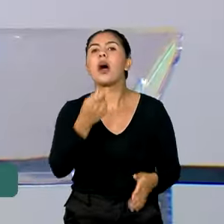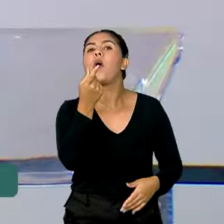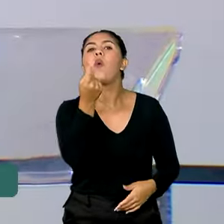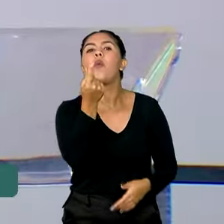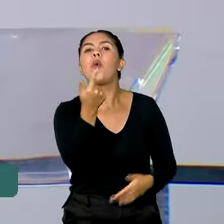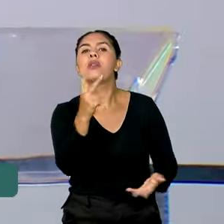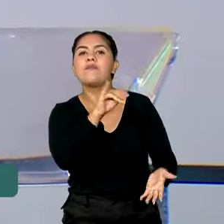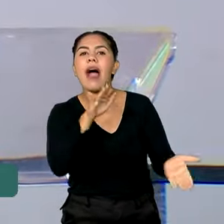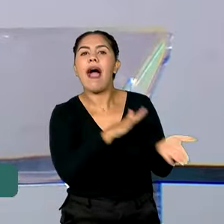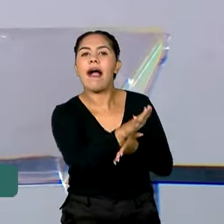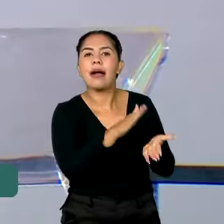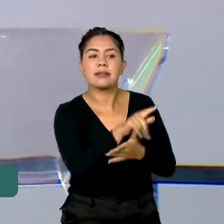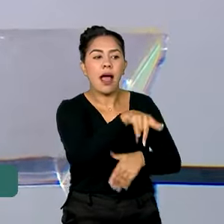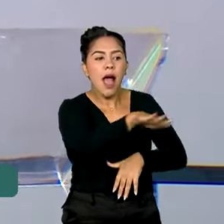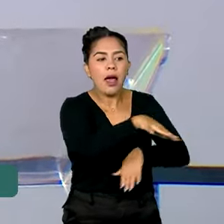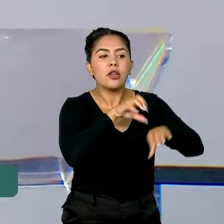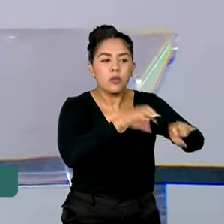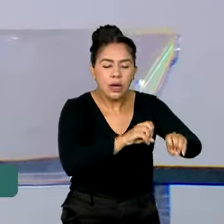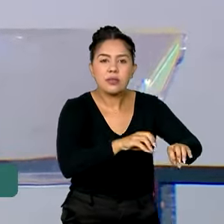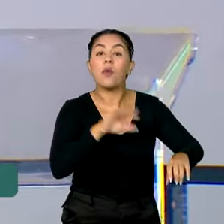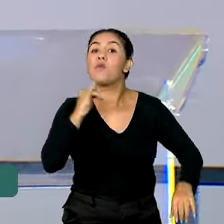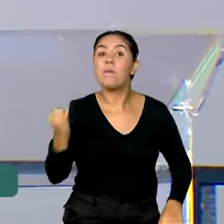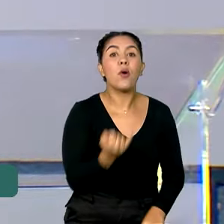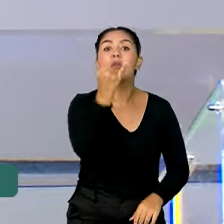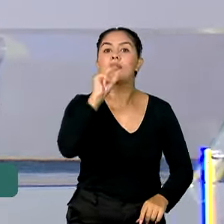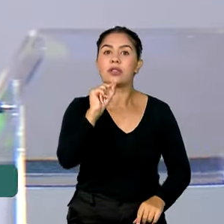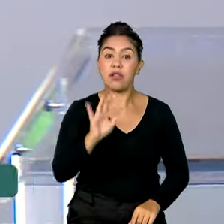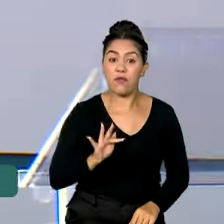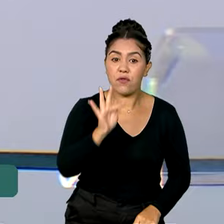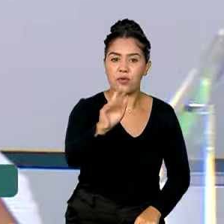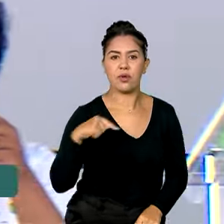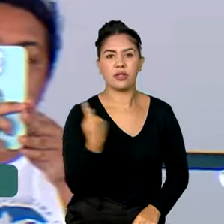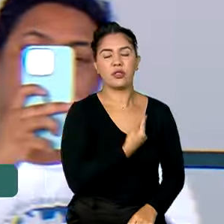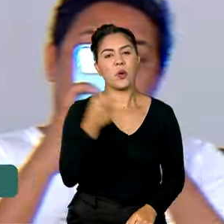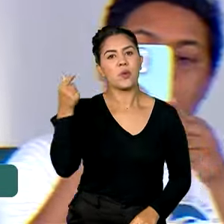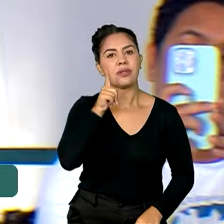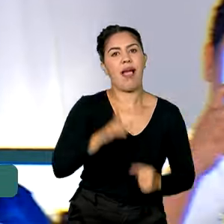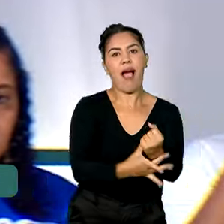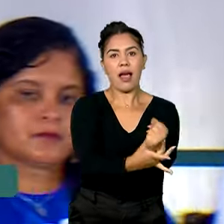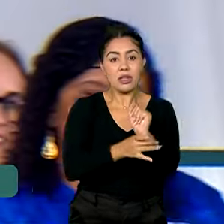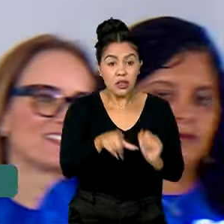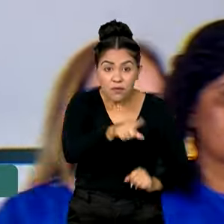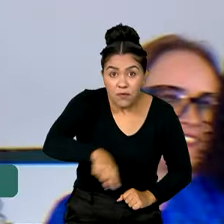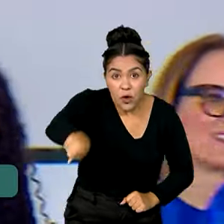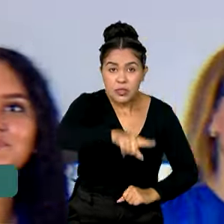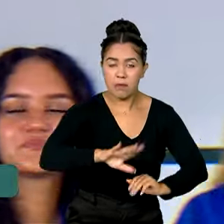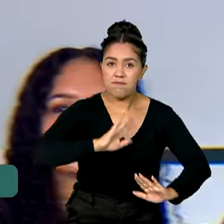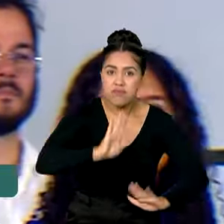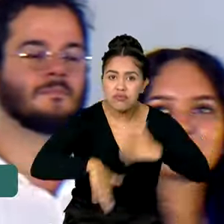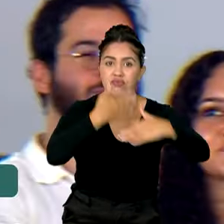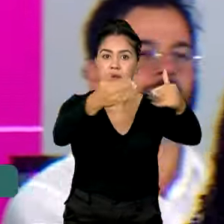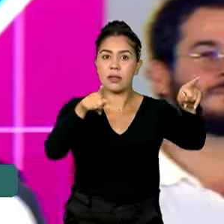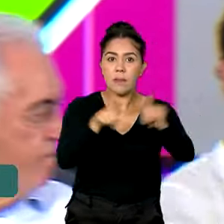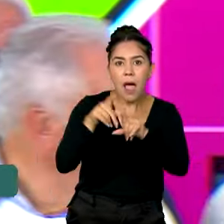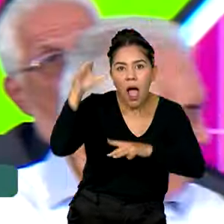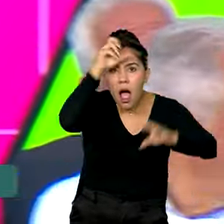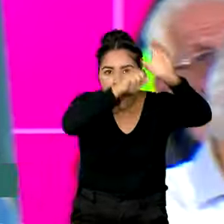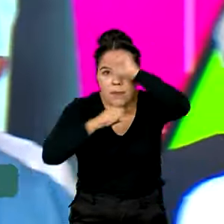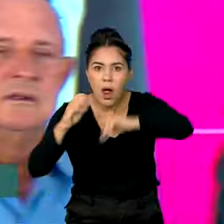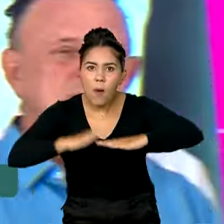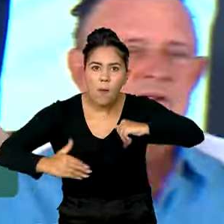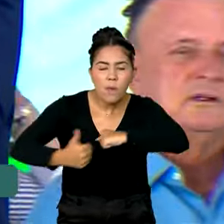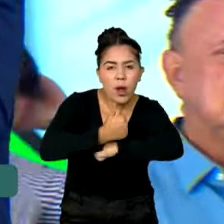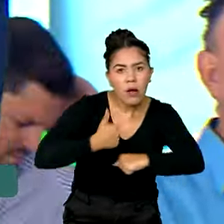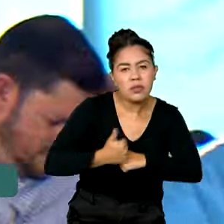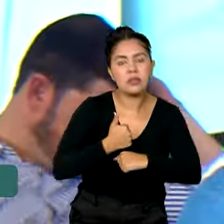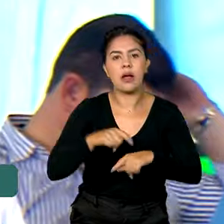custa, o que importa é que nós estamos garantindo que vocês cresçam, aprenda uma profissão, tire